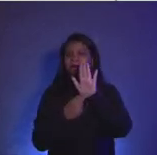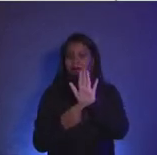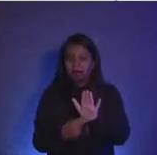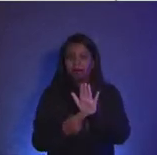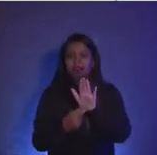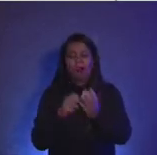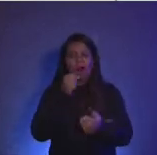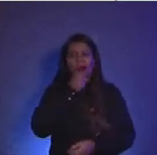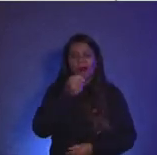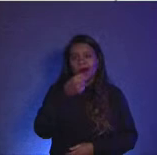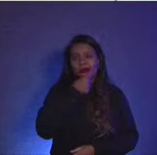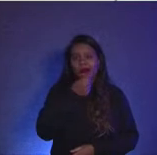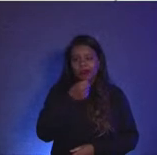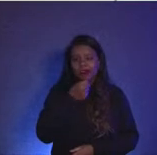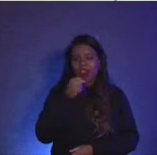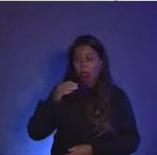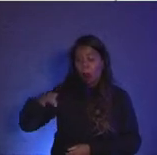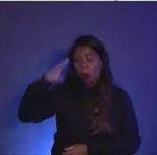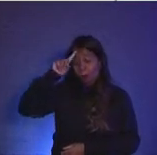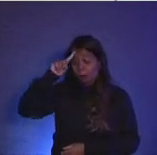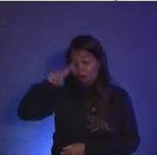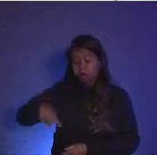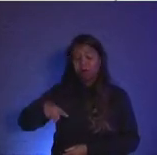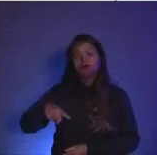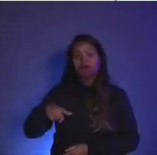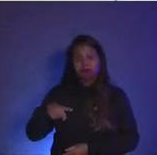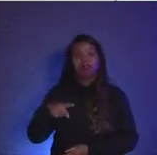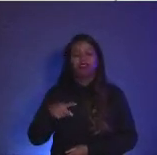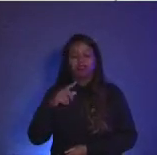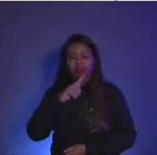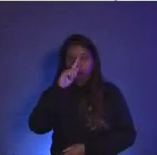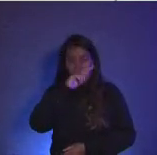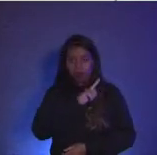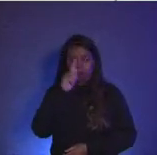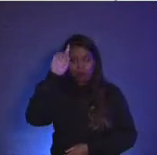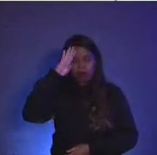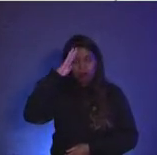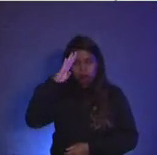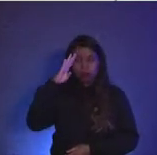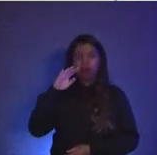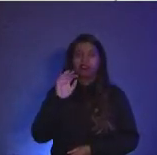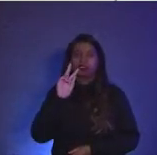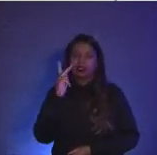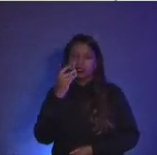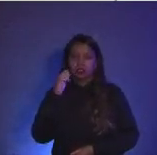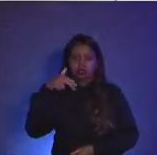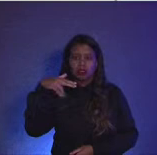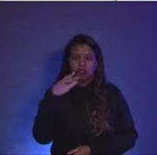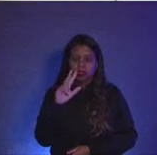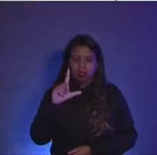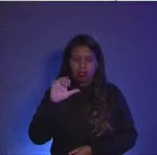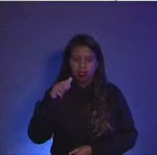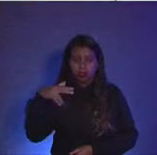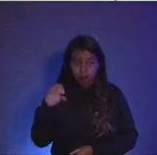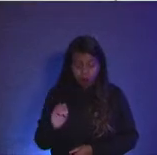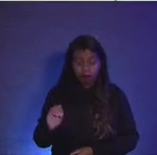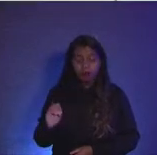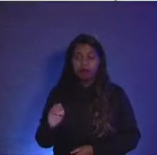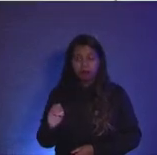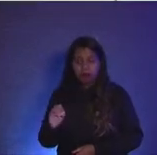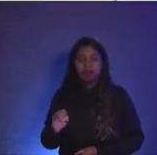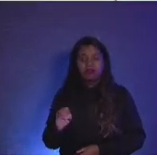reportagens obrigou o general Heleno, que está de saída de dentro do Palácio do Planalto, está voltando para a